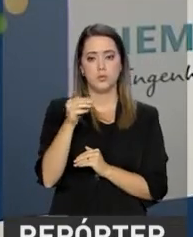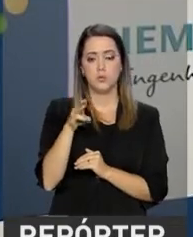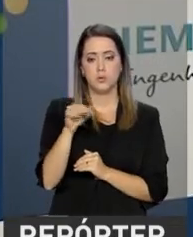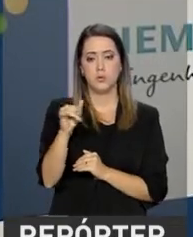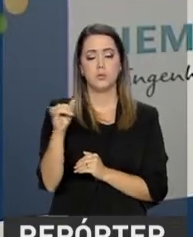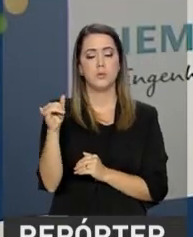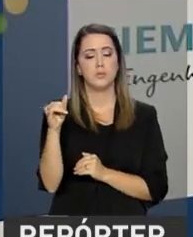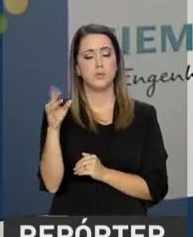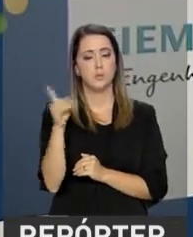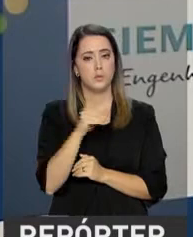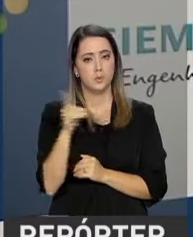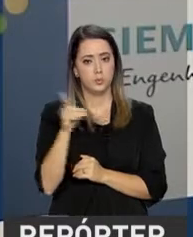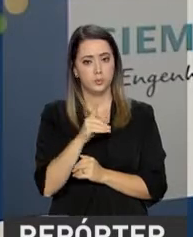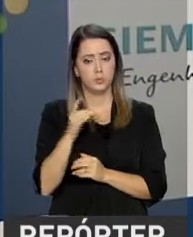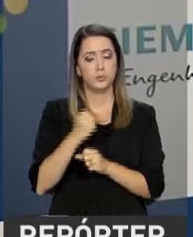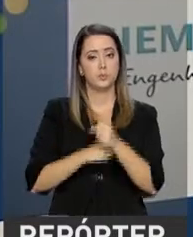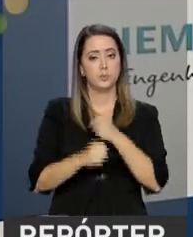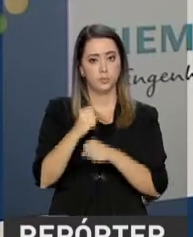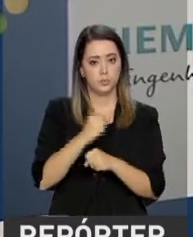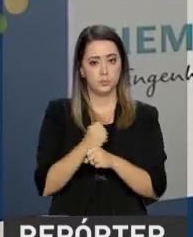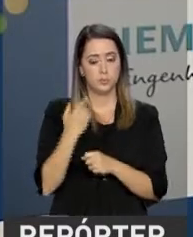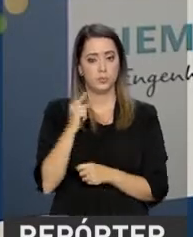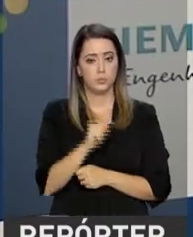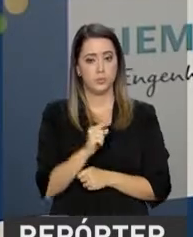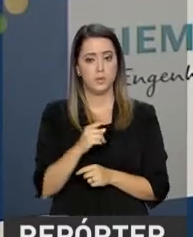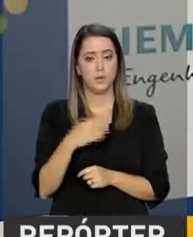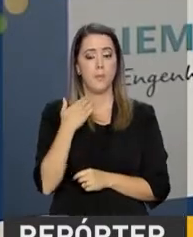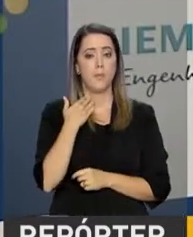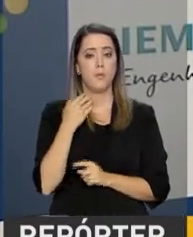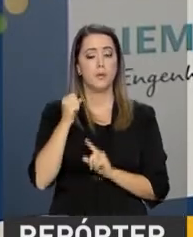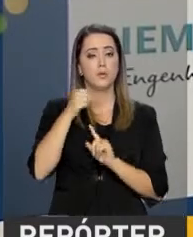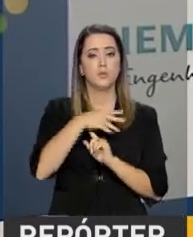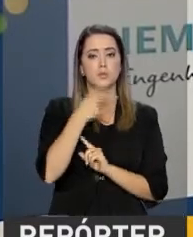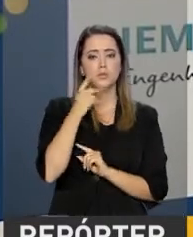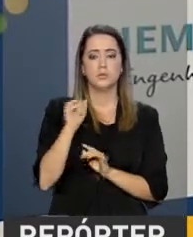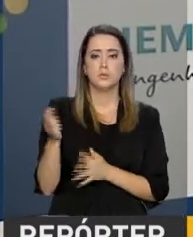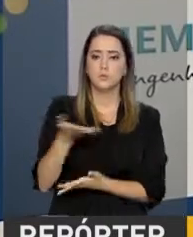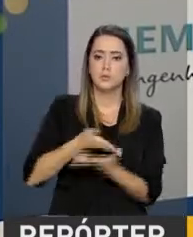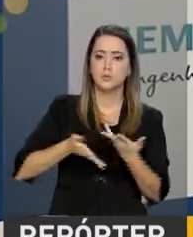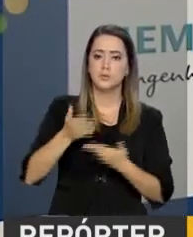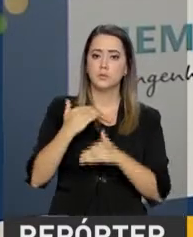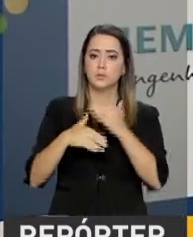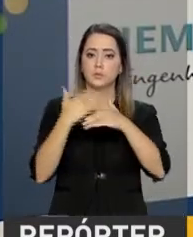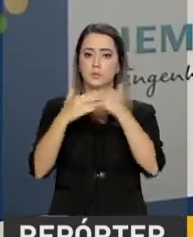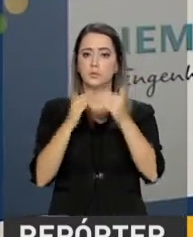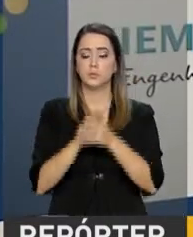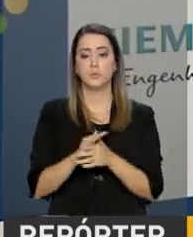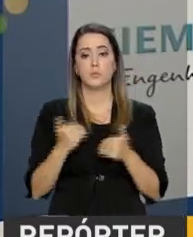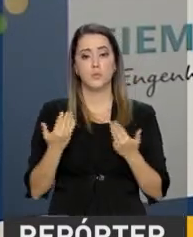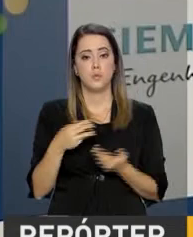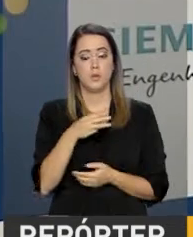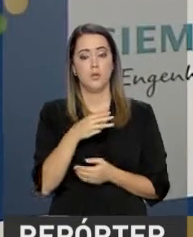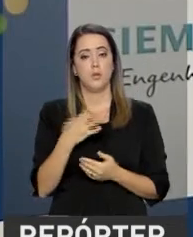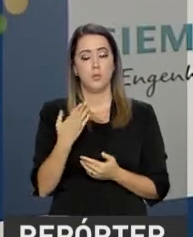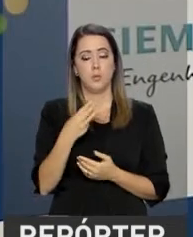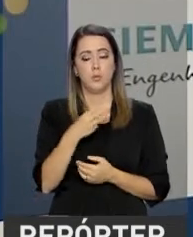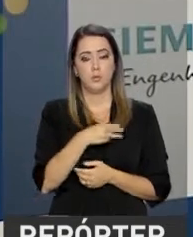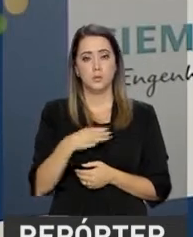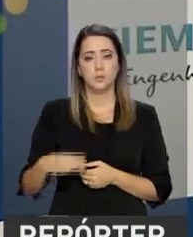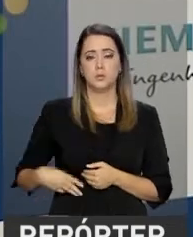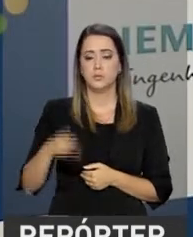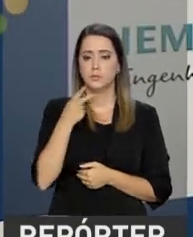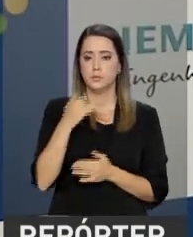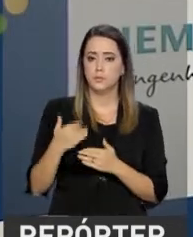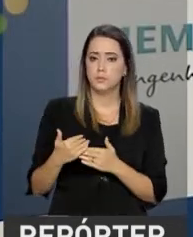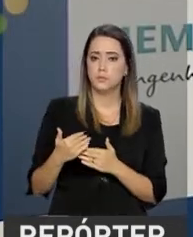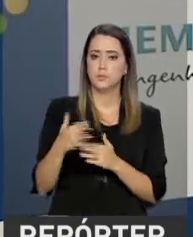de dólares no Brasil no ano passado. Segundo o Banco Central, este fluxo deve aumentar. Uma iniciativa neste sentido